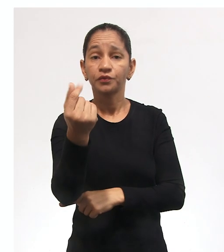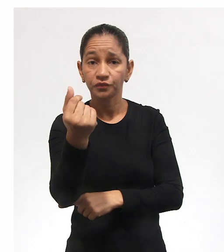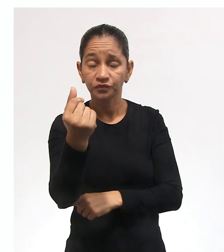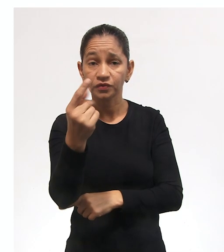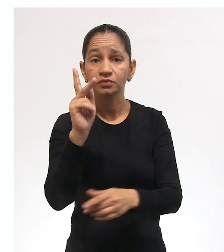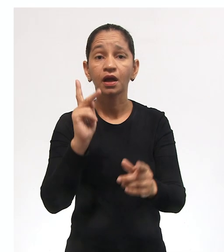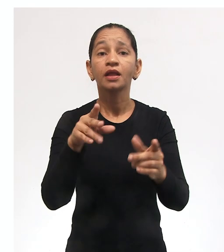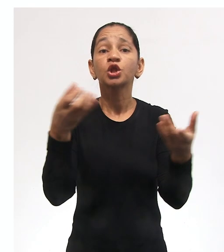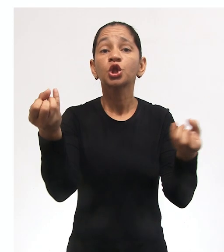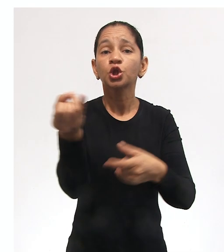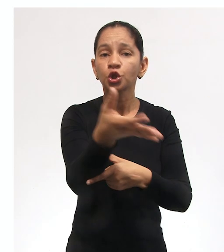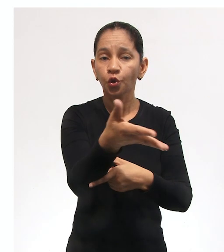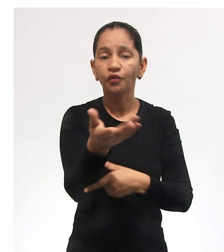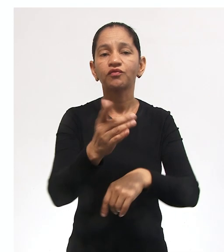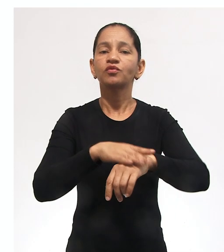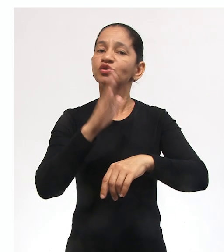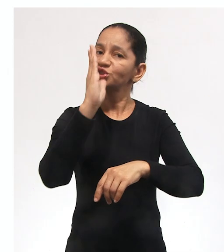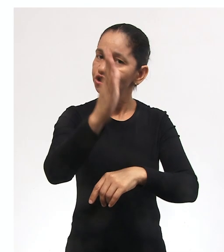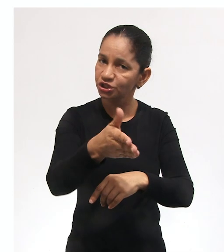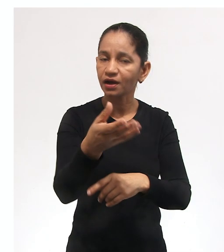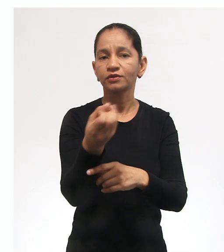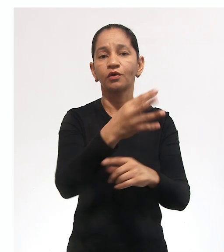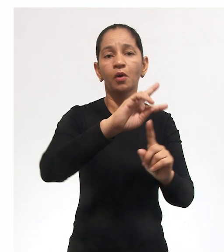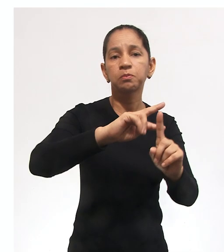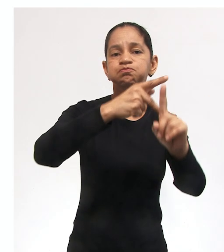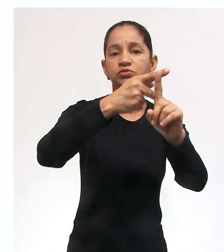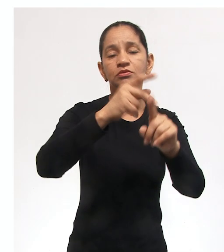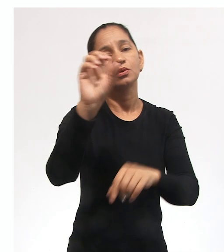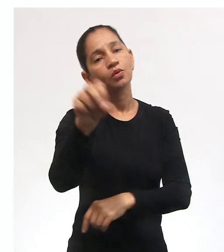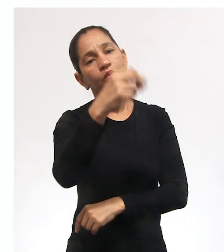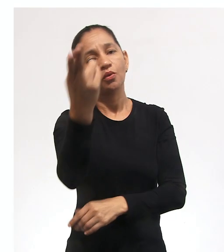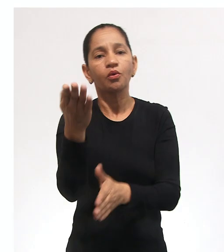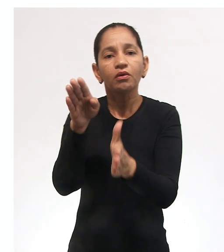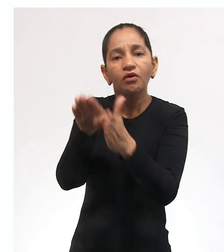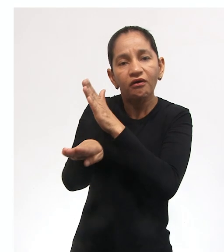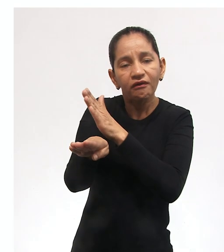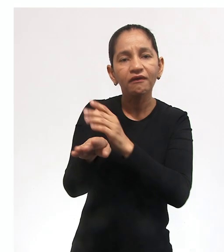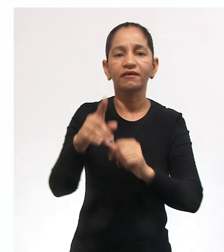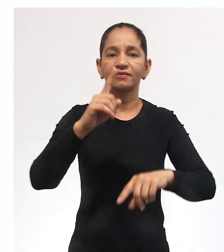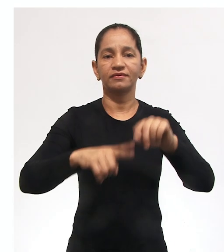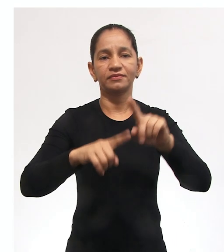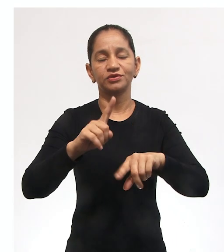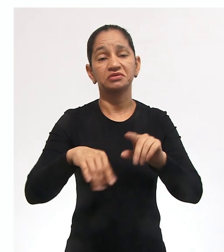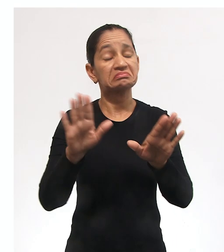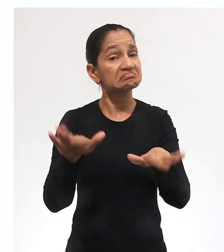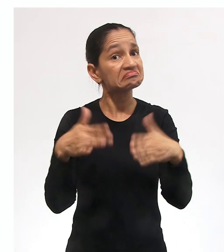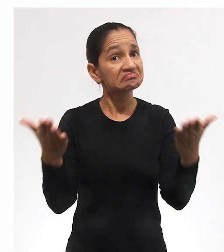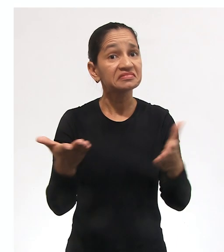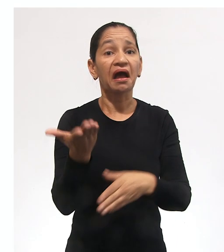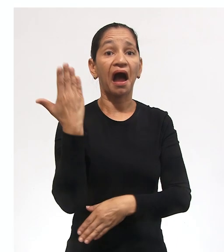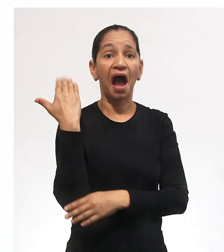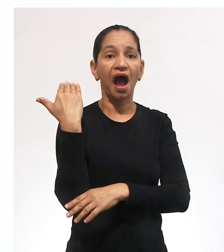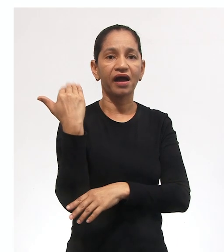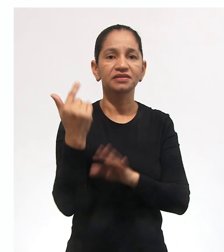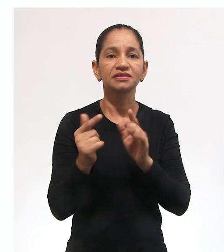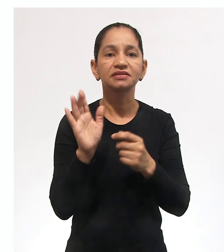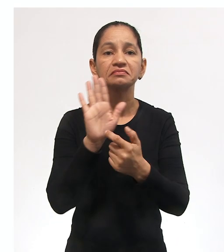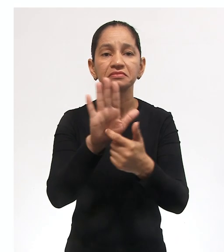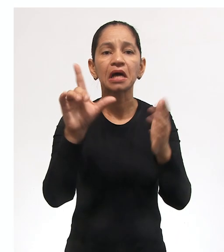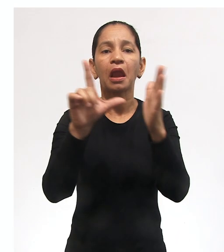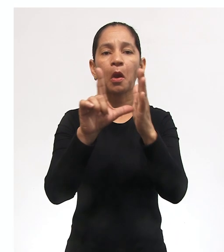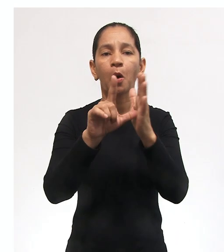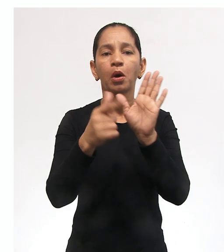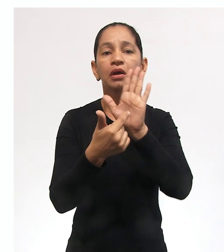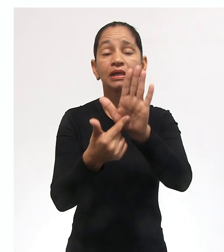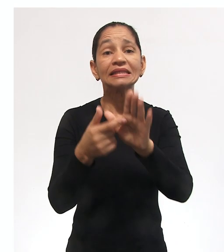valor atualizado, reajustado, o valor já no final. Se a questão, se o problema, se